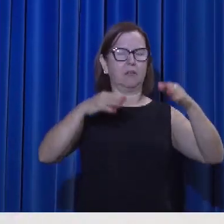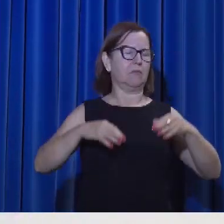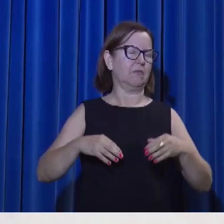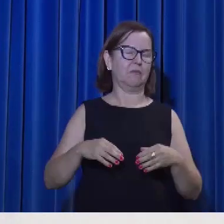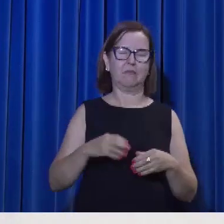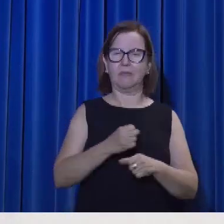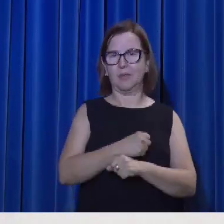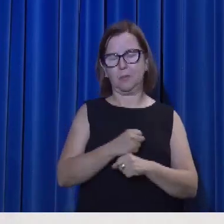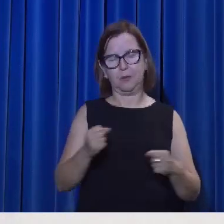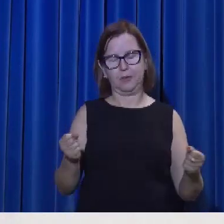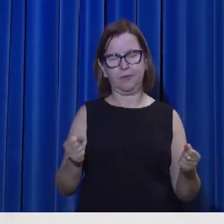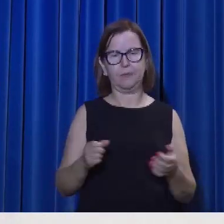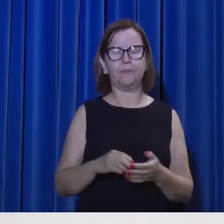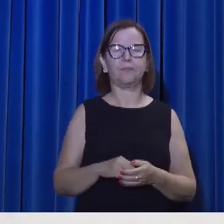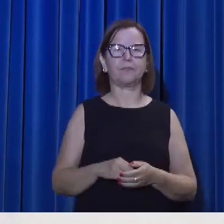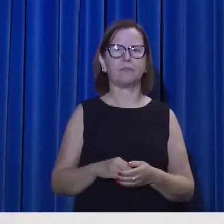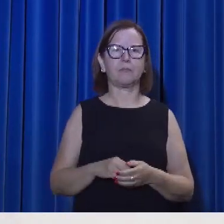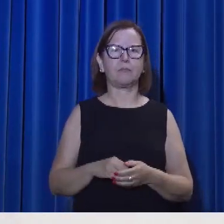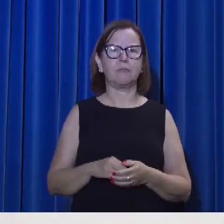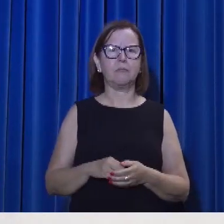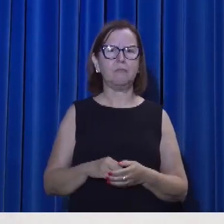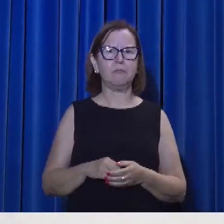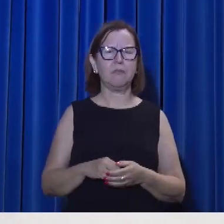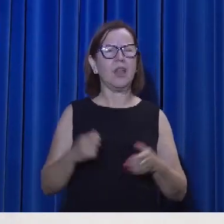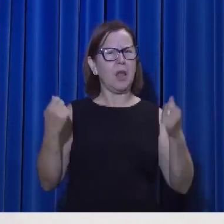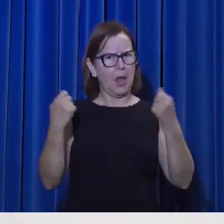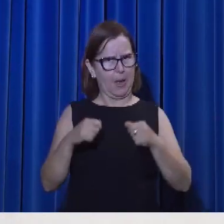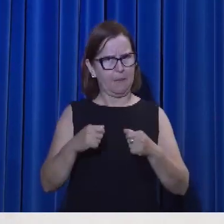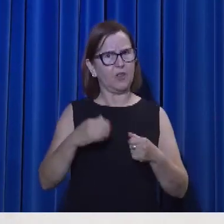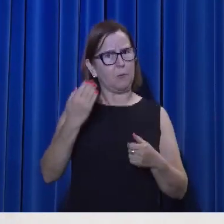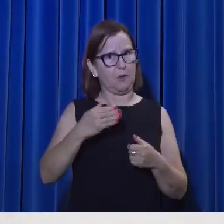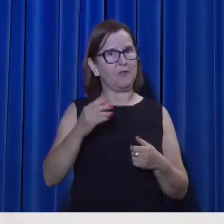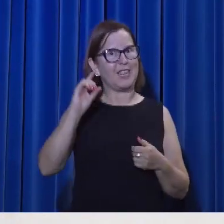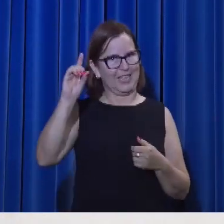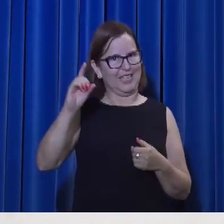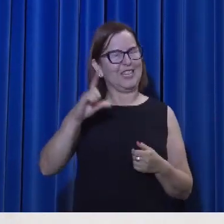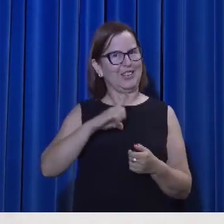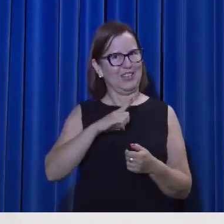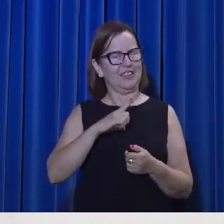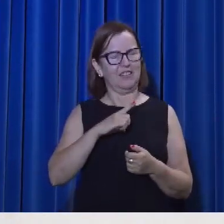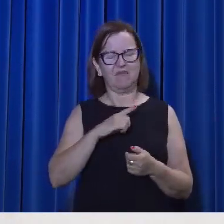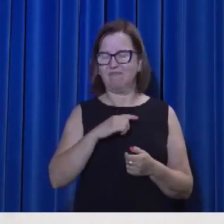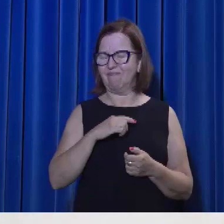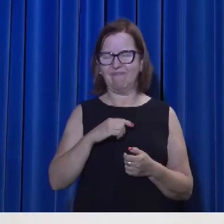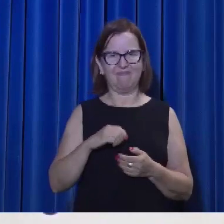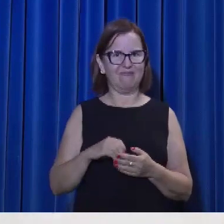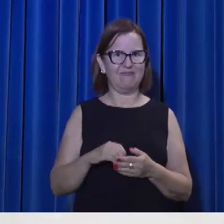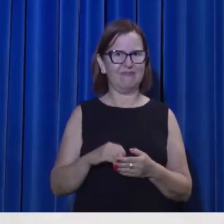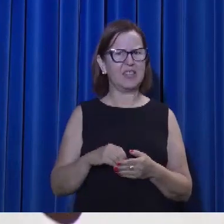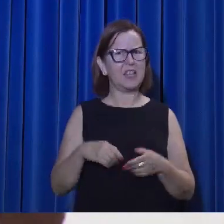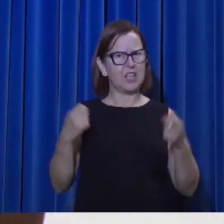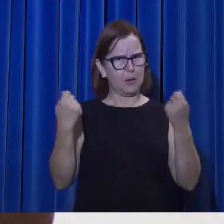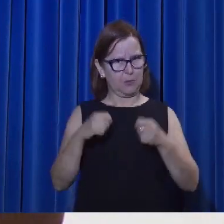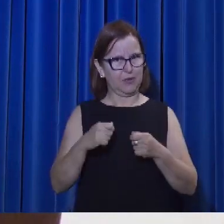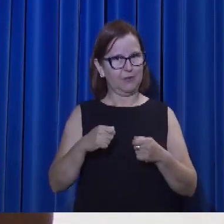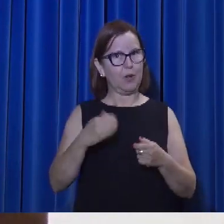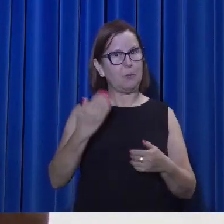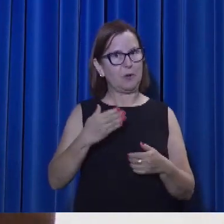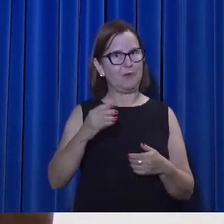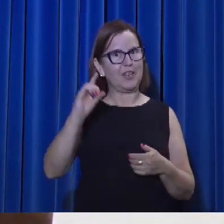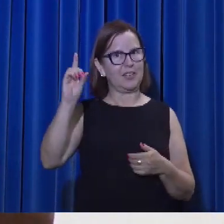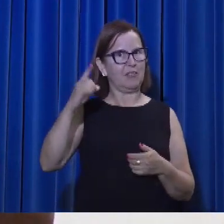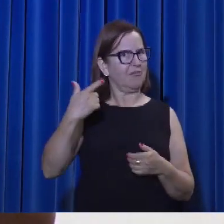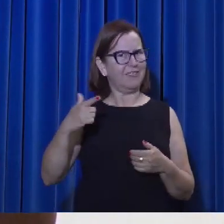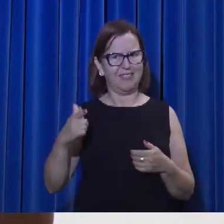entender, né? É possível provar que Deus existe? Não é. E é possível provar que Deus não existe? Também não